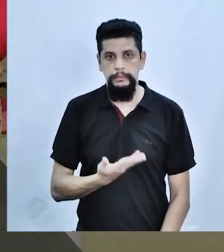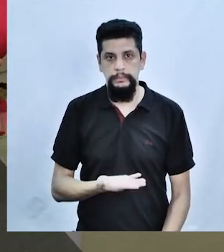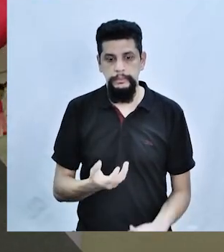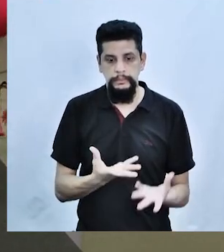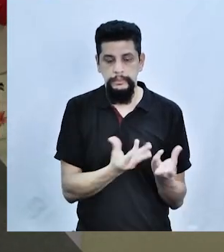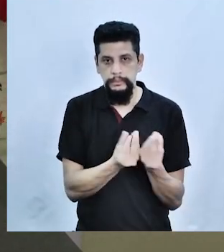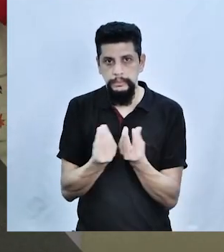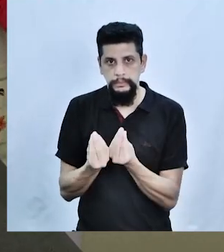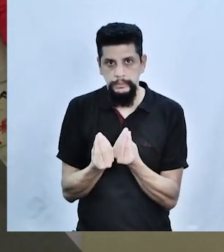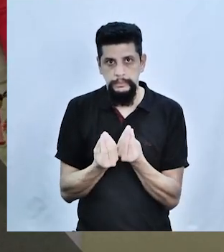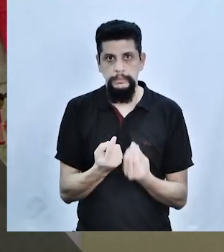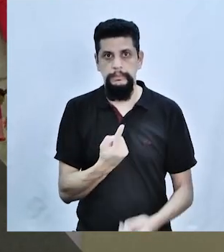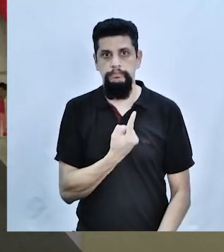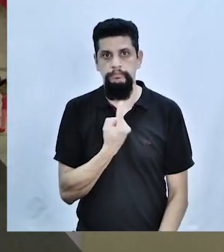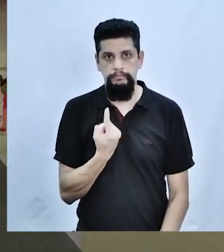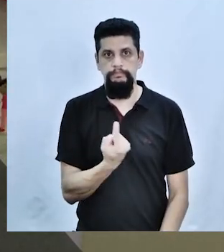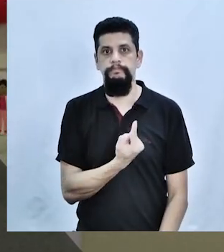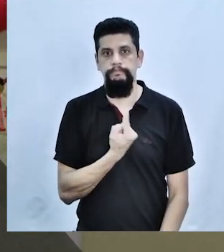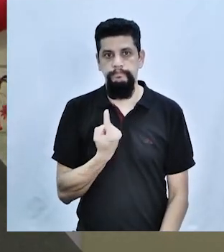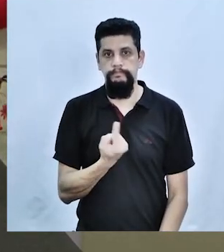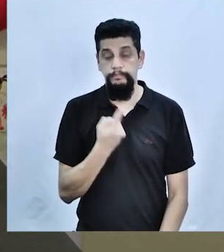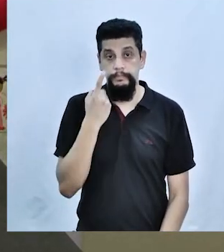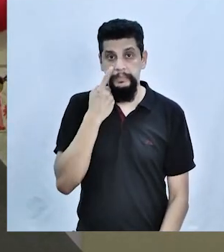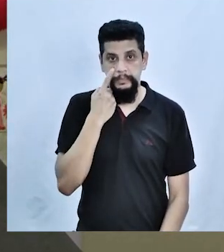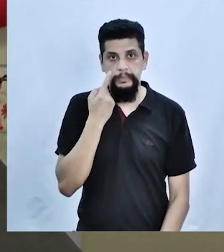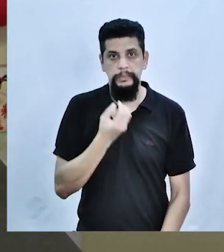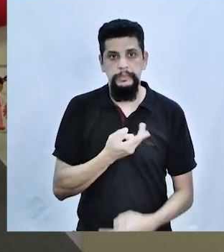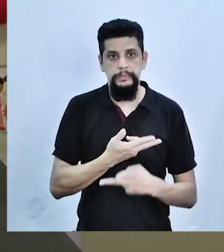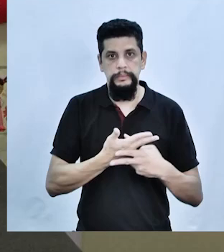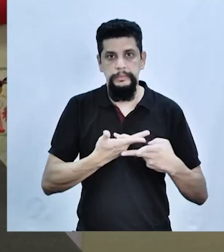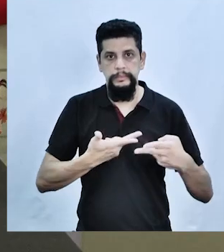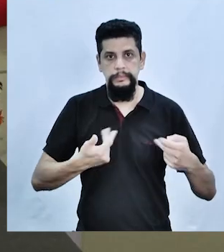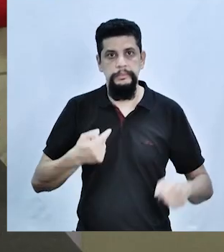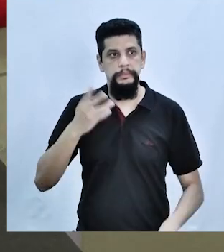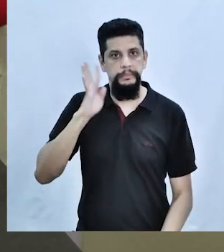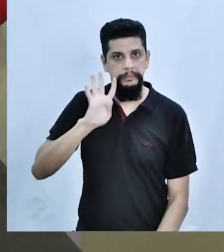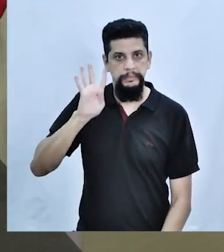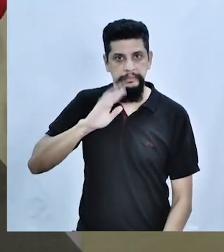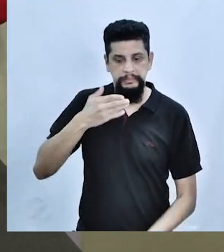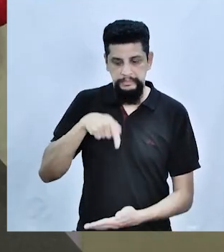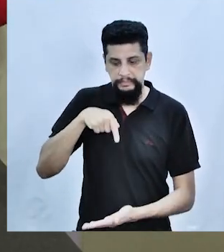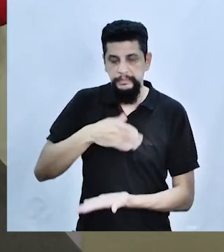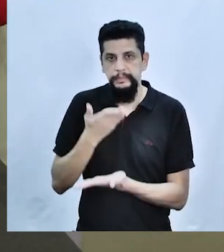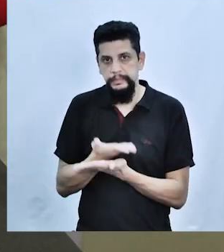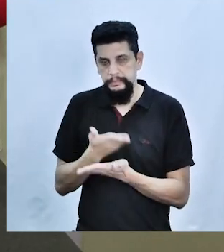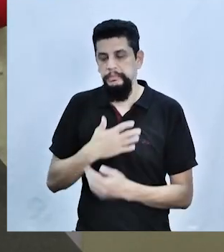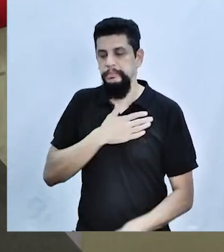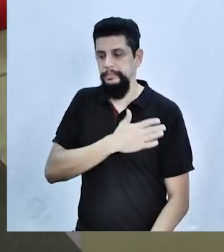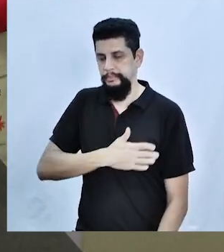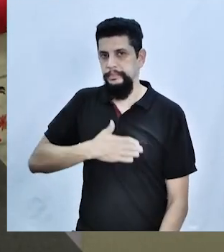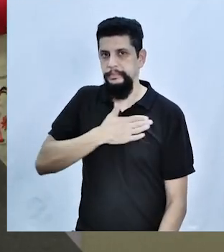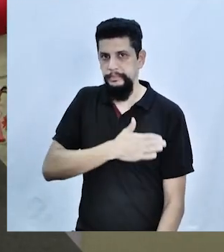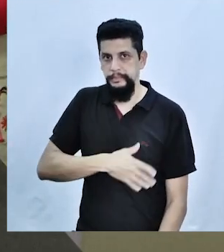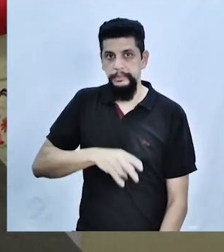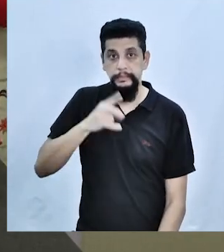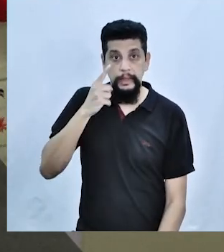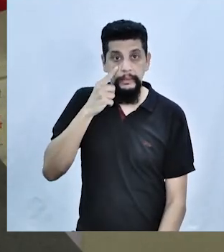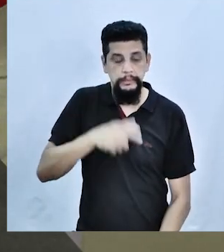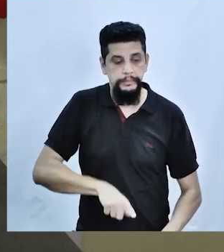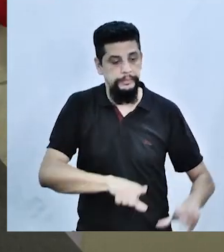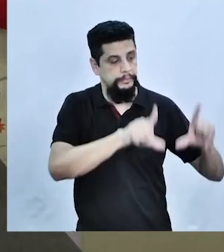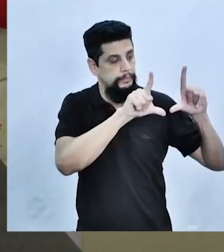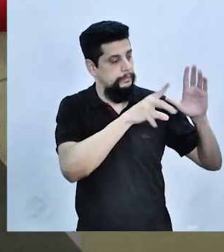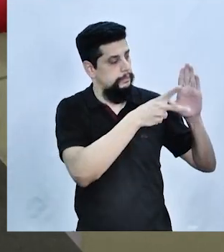pouquinho mais sobre o plural e sobre o uso do R. Viu só quanta coisa importante nessa aula, prof? Uhum. Gostei bastante.